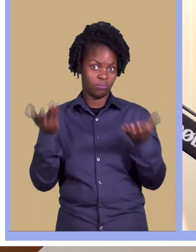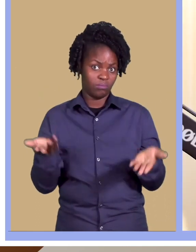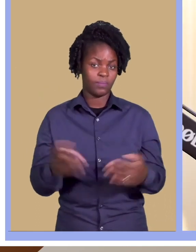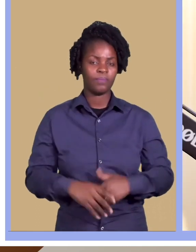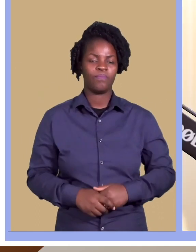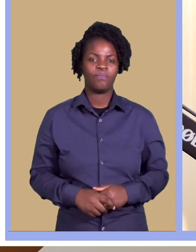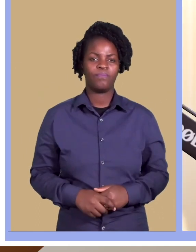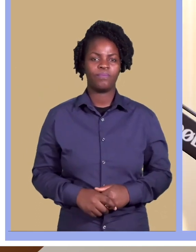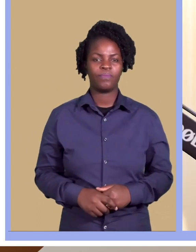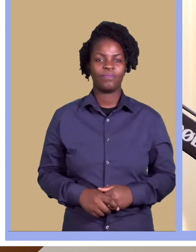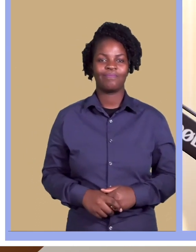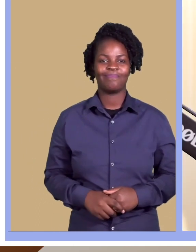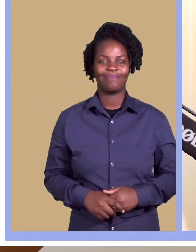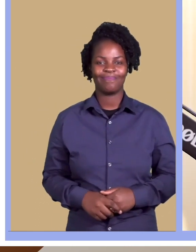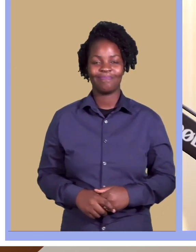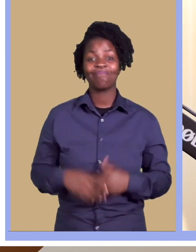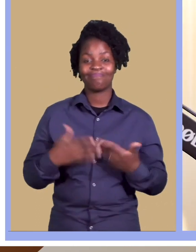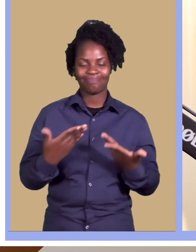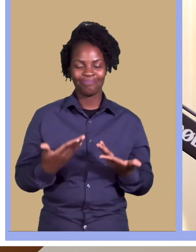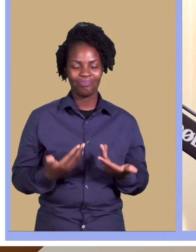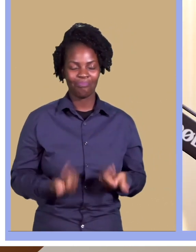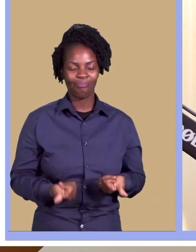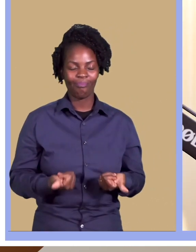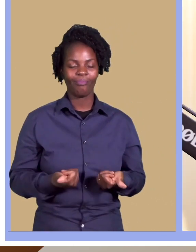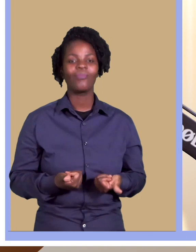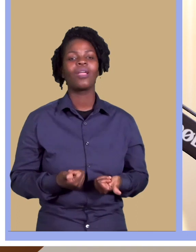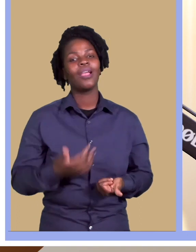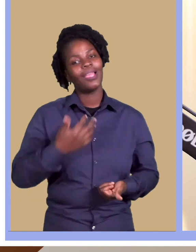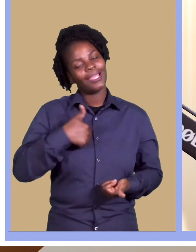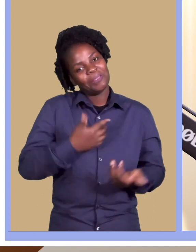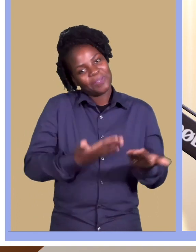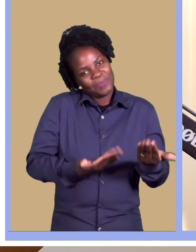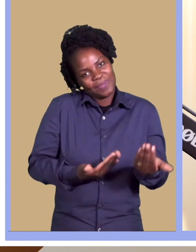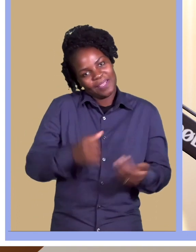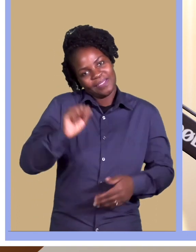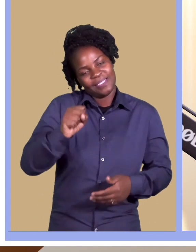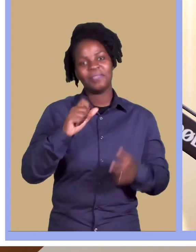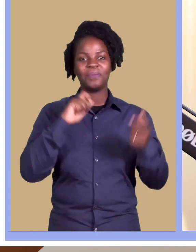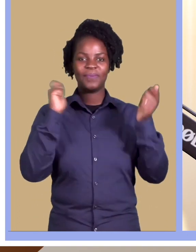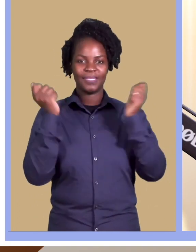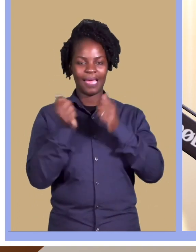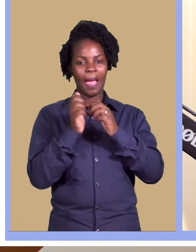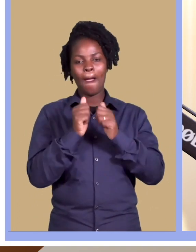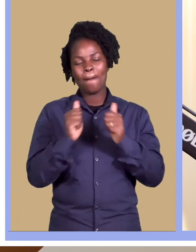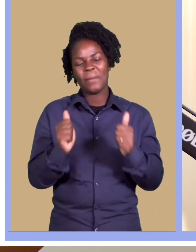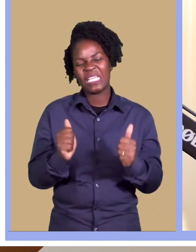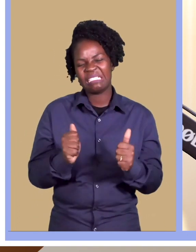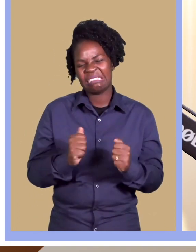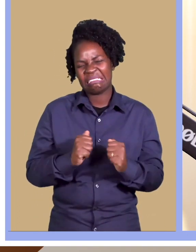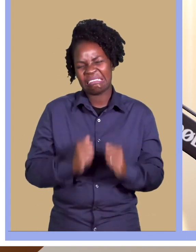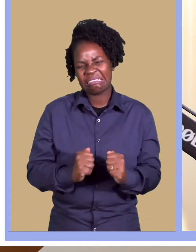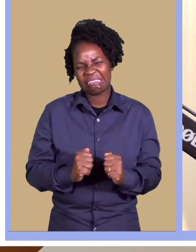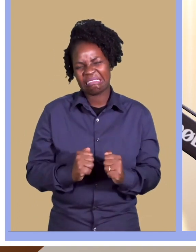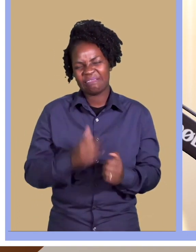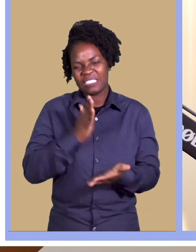Espero que muita coisa mude, mas acho que não temos muitas garantias, né? Pois. Então, a aprovação da lei é um